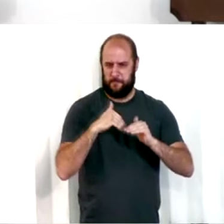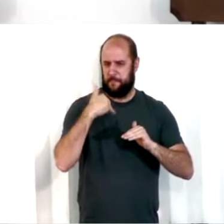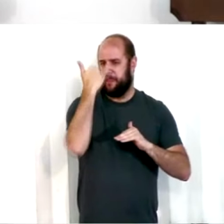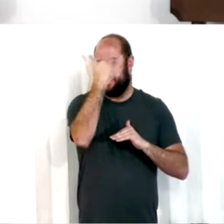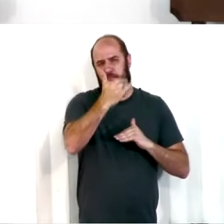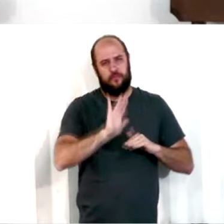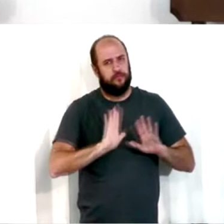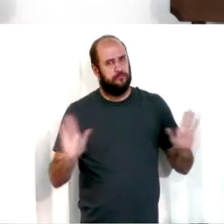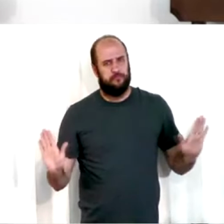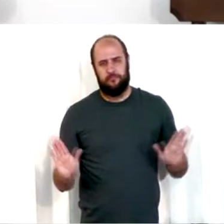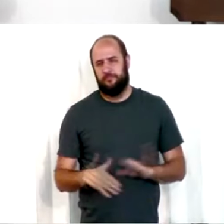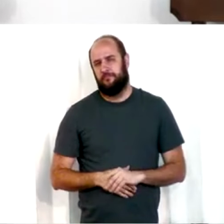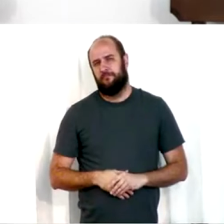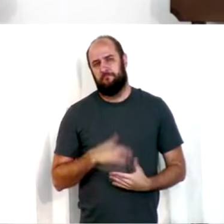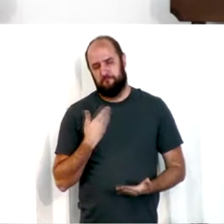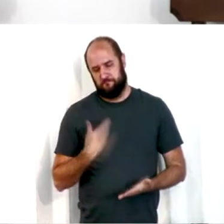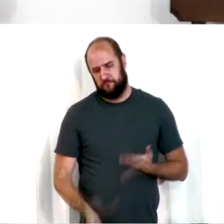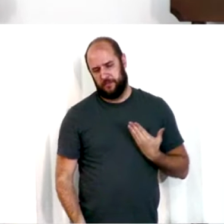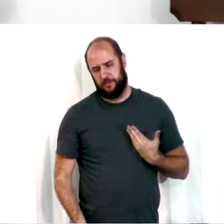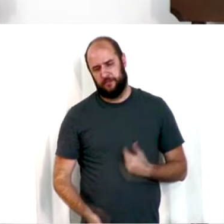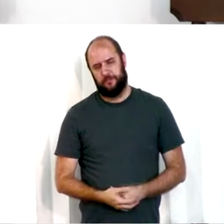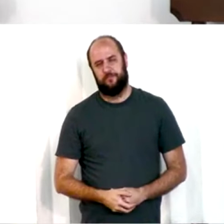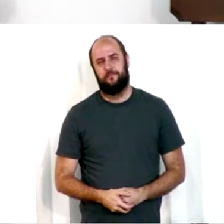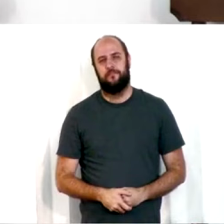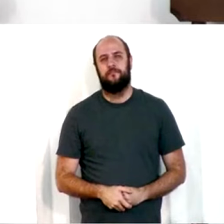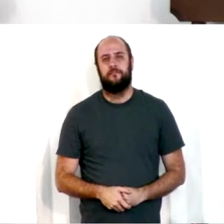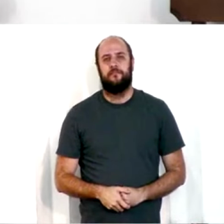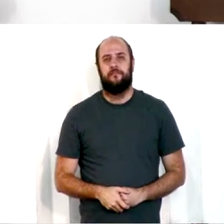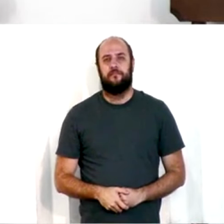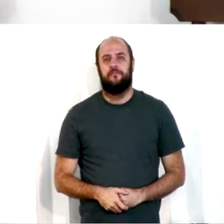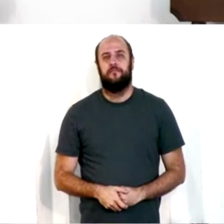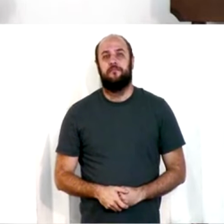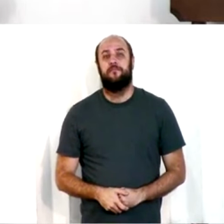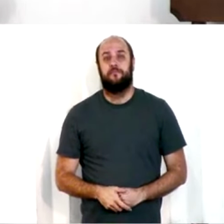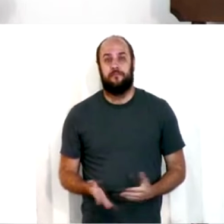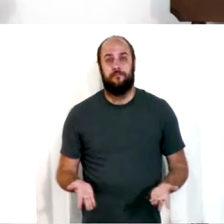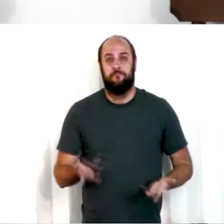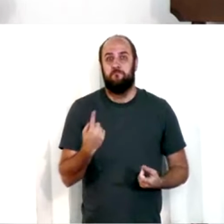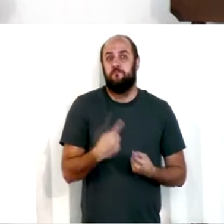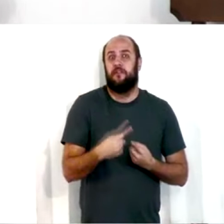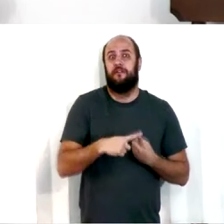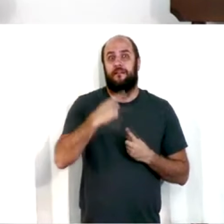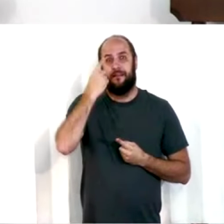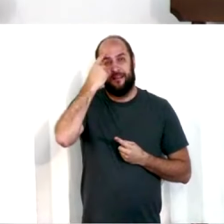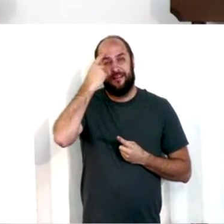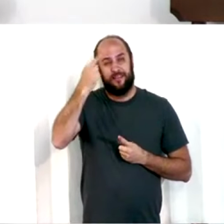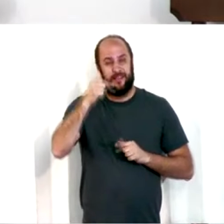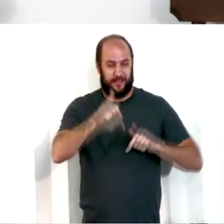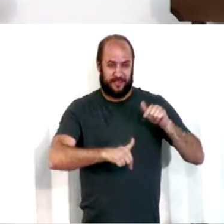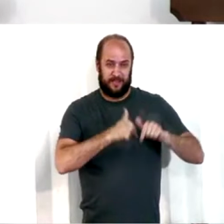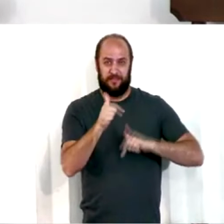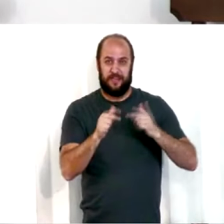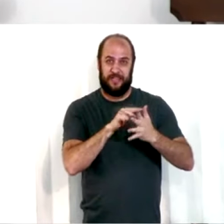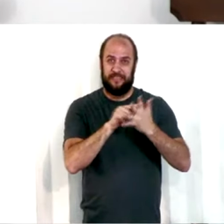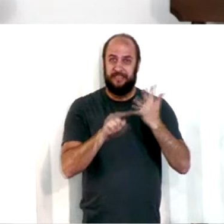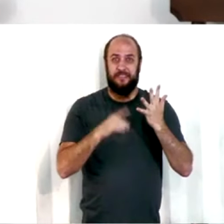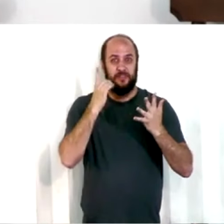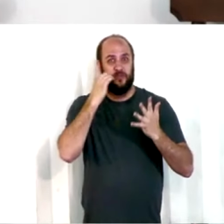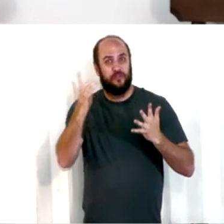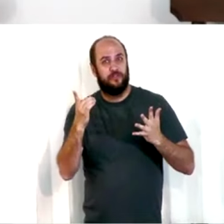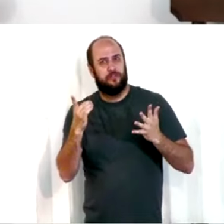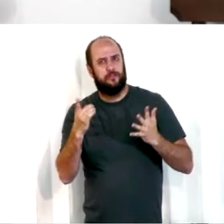dia. Sexta-feira, meio-dia. Quem foi que teve a ideia de trabalhar 5 dias e folgar 2, né? Não podia ser o contrário,